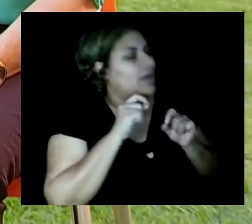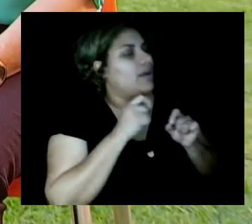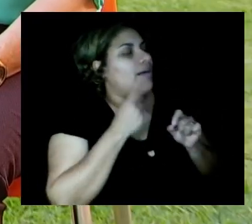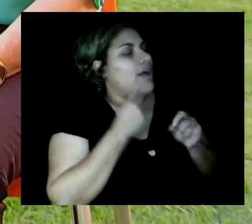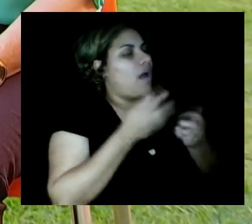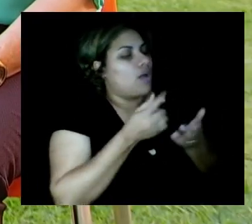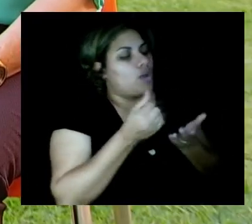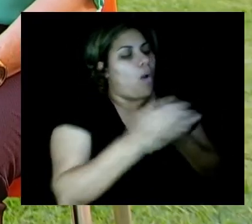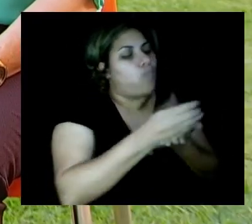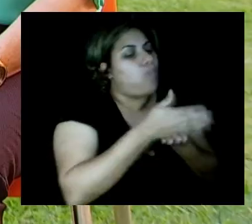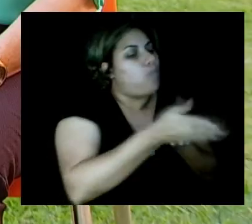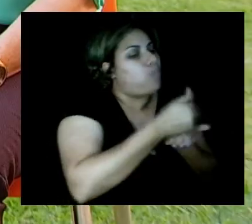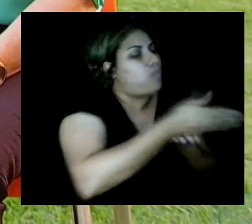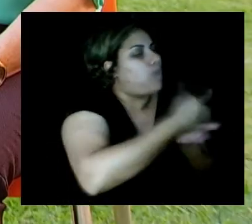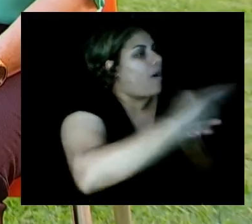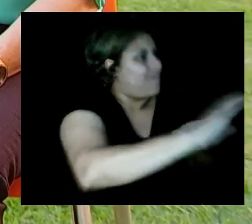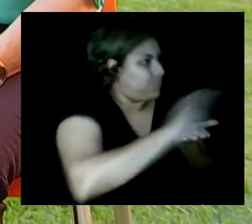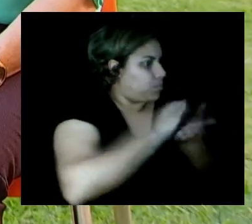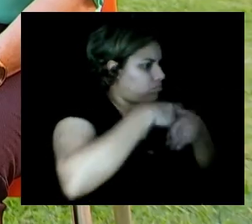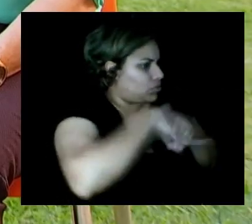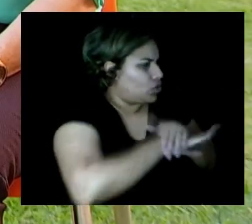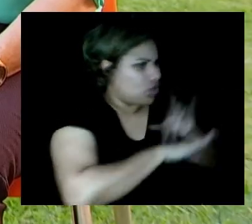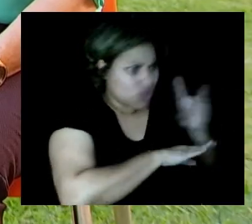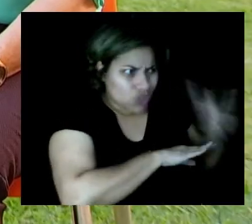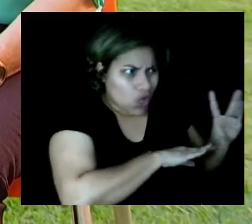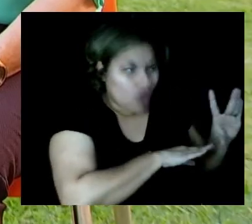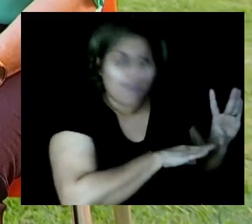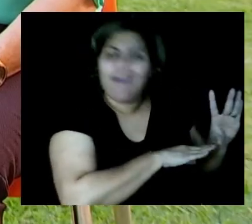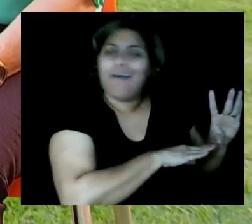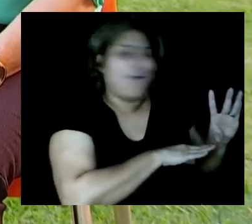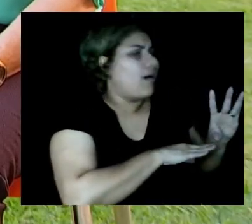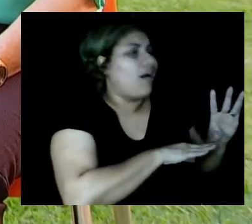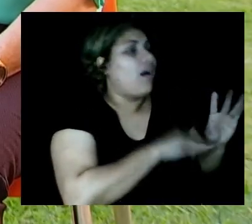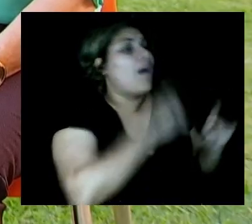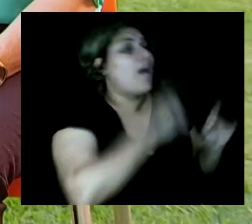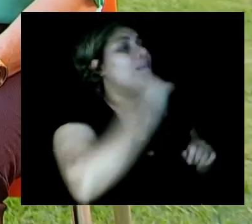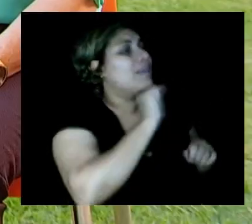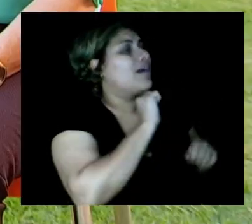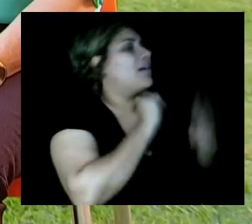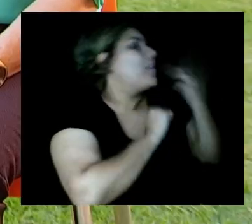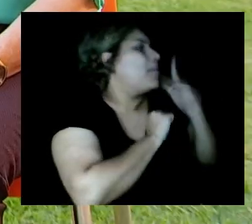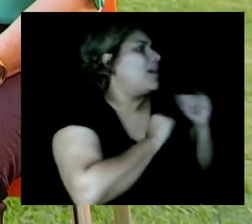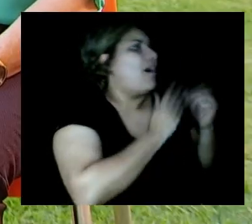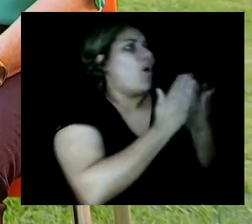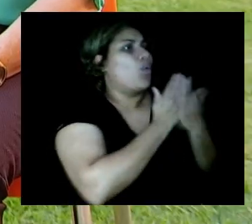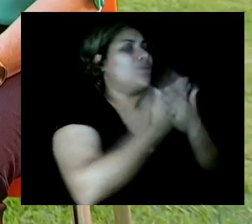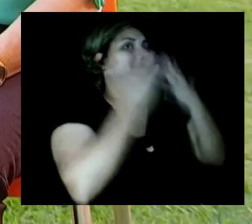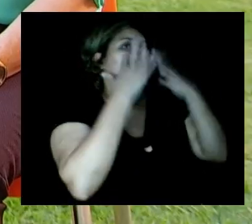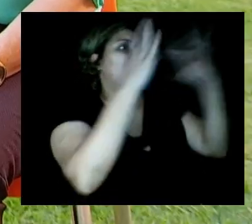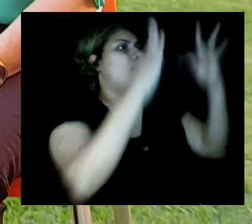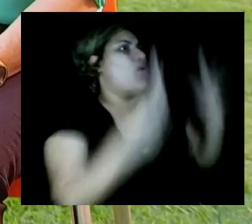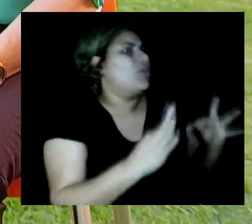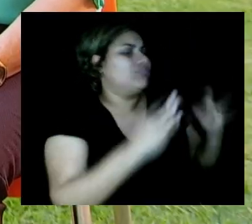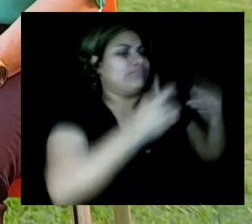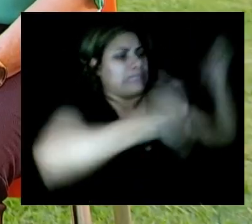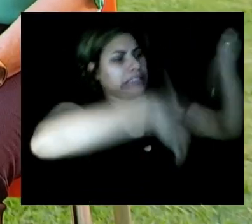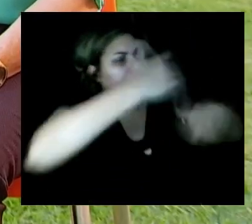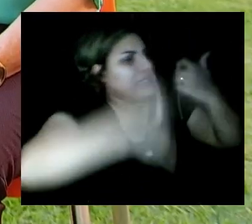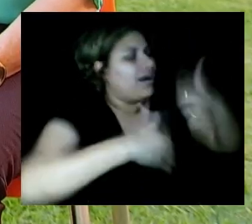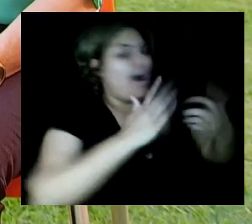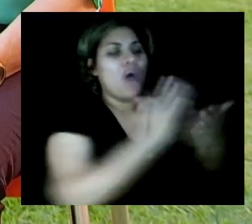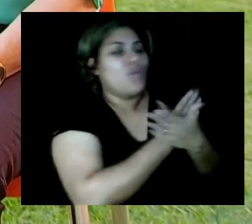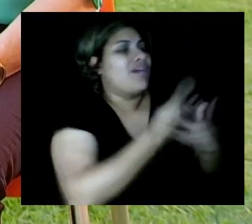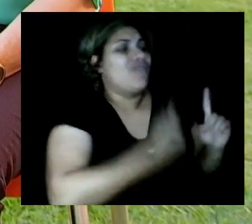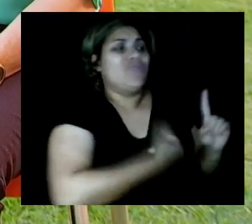mas testemunho de mães que elas colocam assim que muitas não têm vida social. E quando nós temos essas festas, elas falam